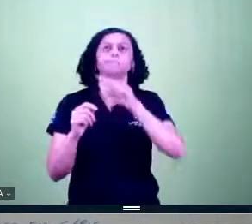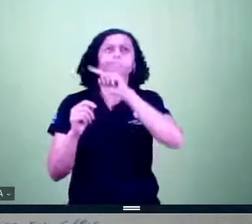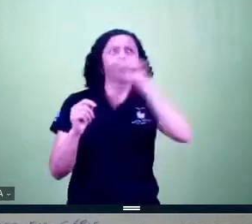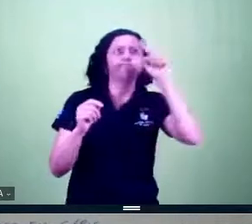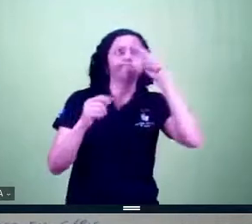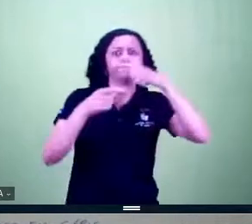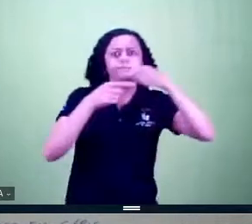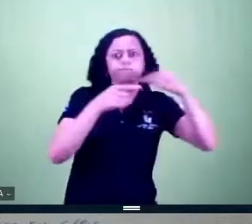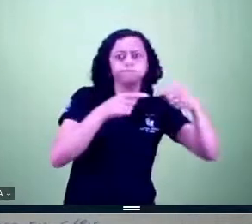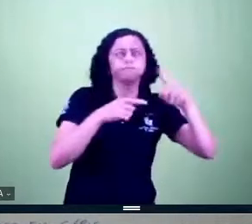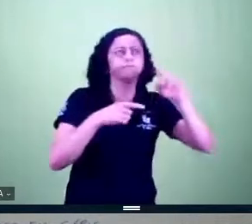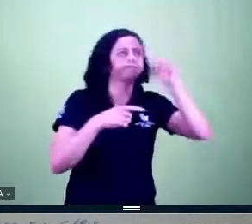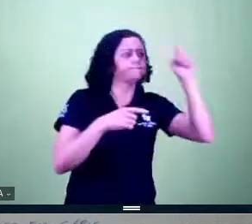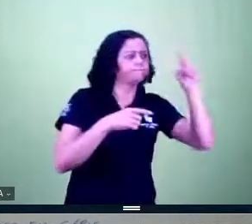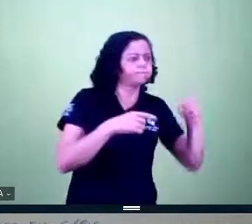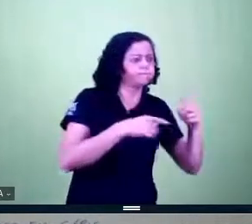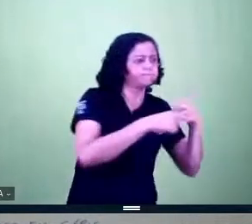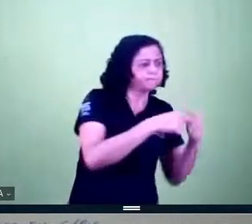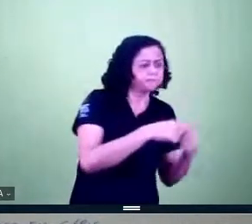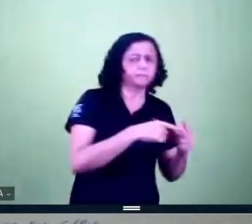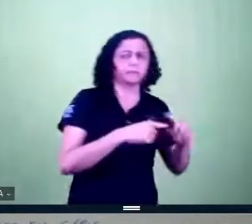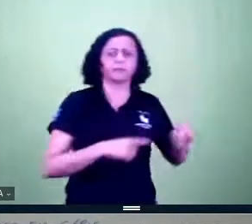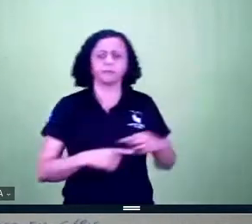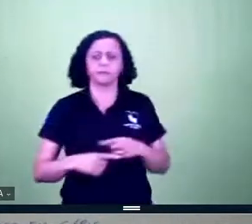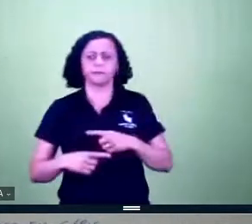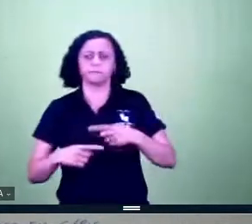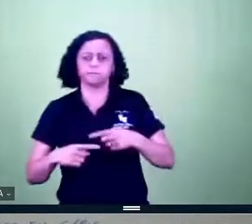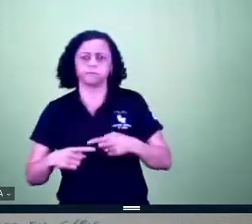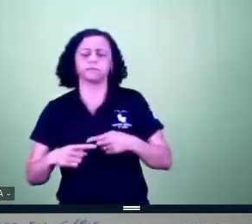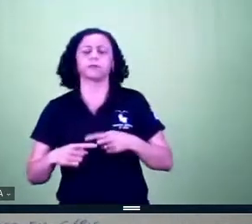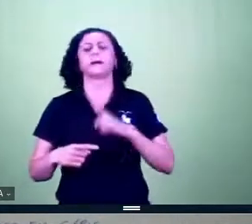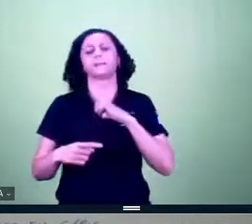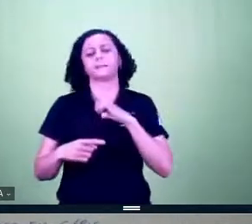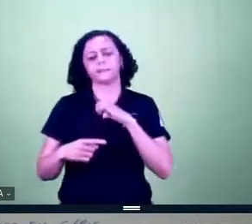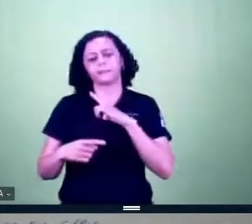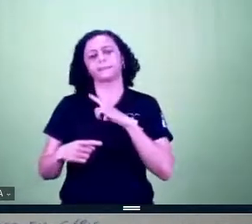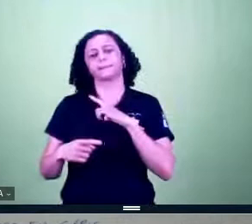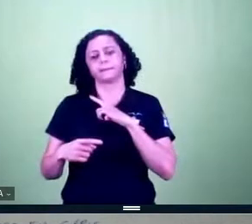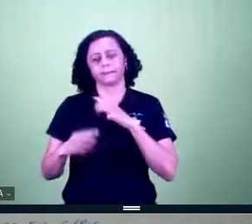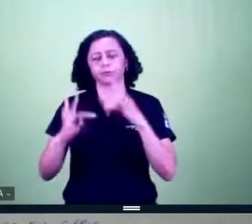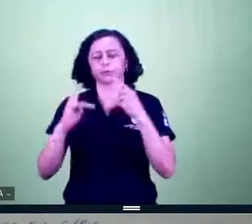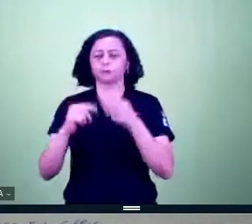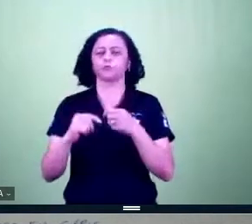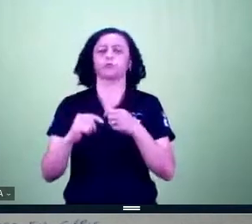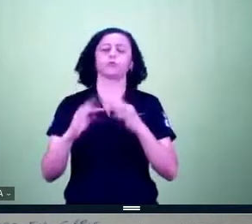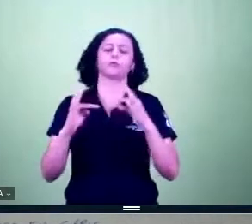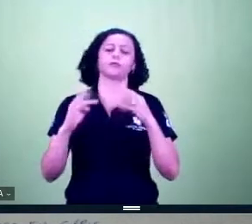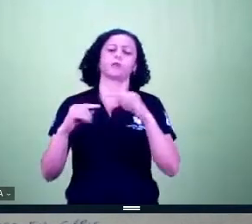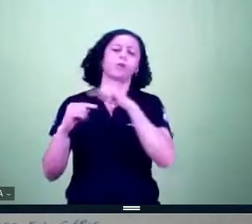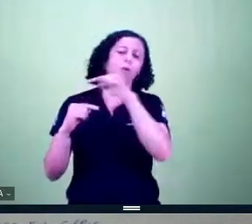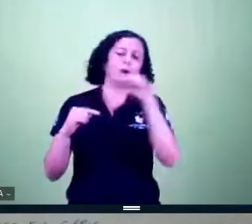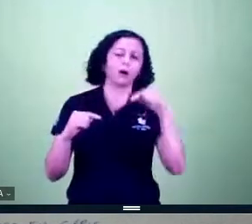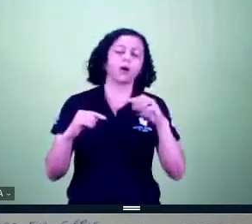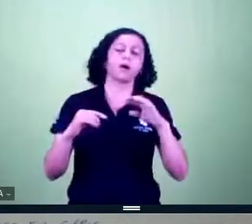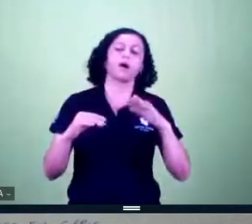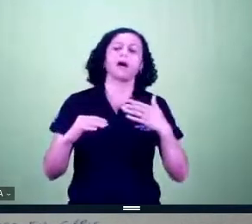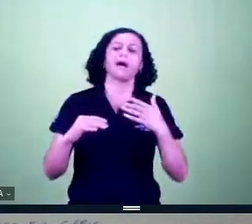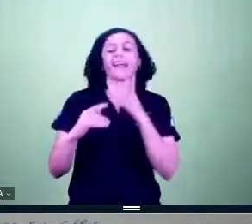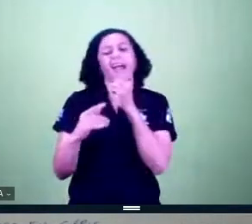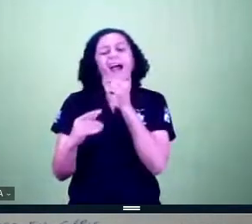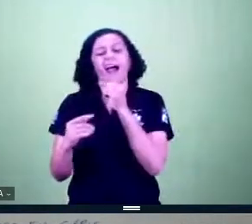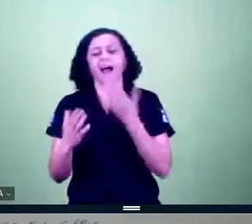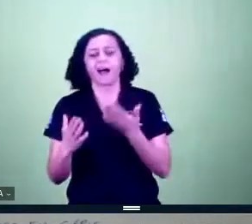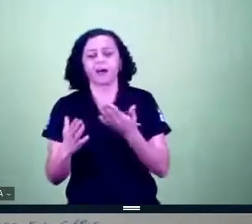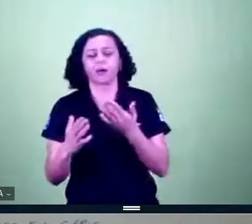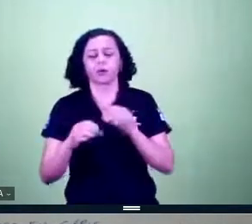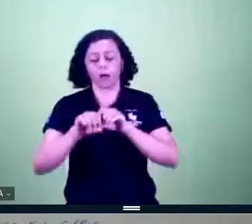tiver pela frente, e já sai a quantidade de água aqui, que vai percorrer toda ela igual em todos os pontos, até ir para o esgoto, ou para onde for,